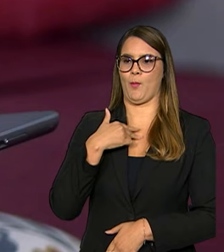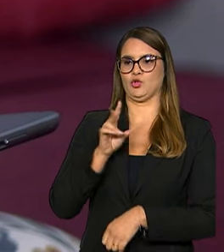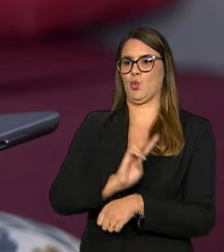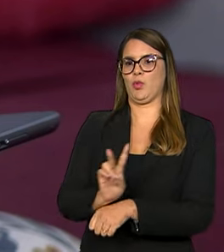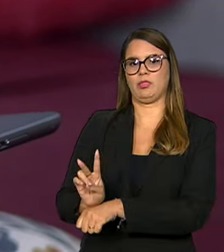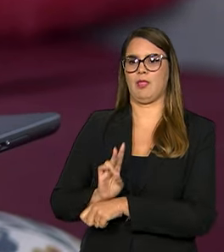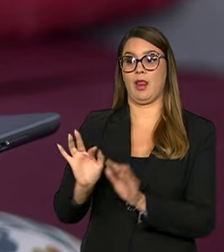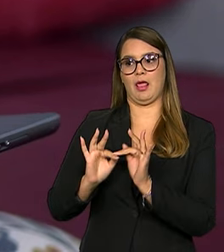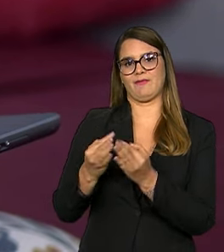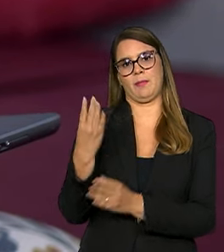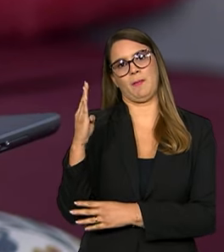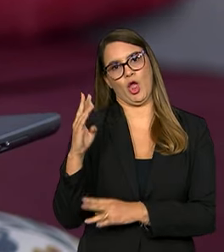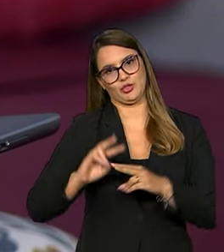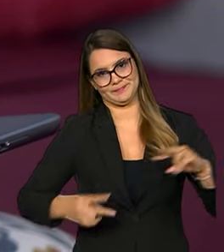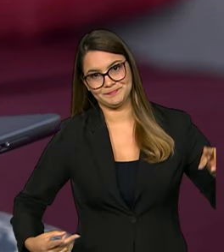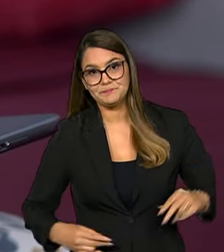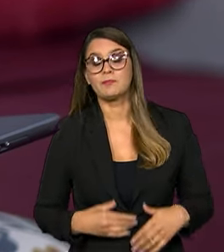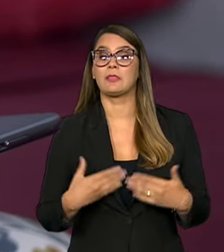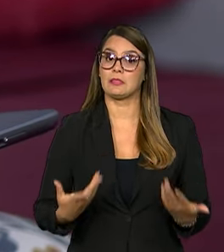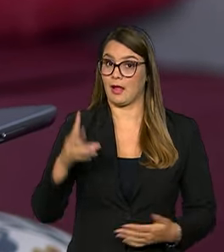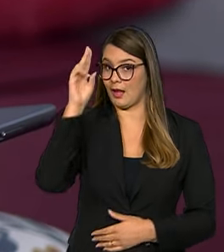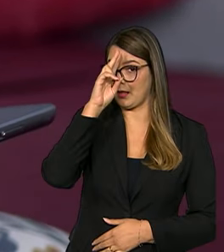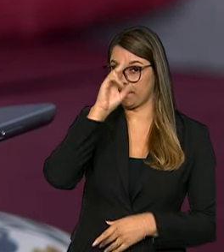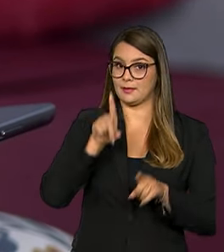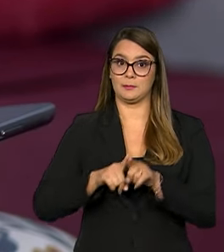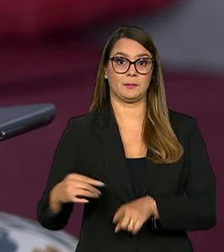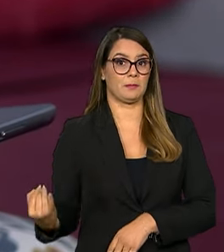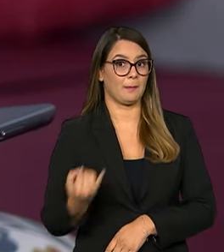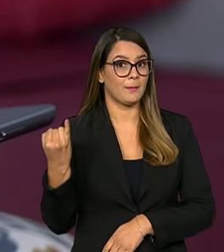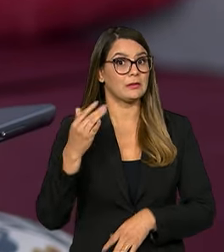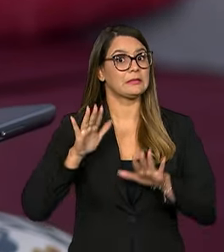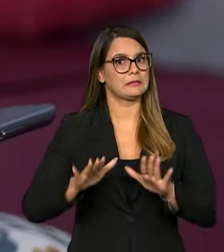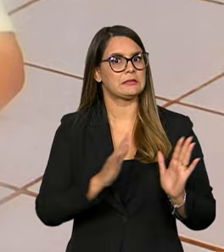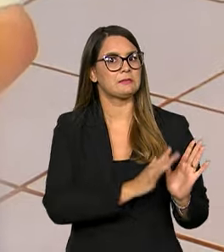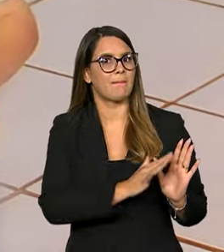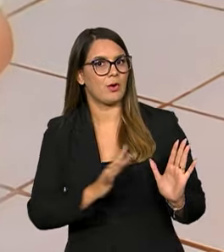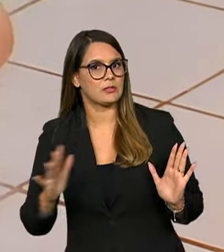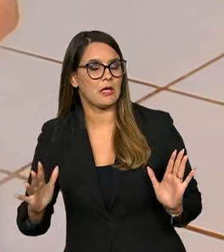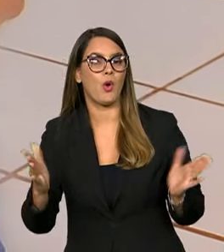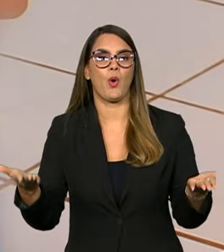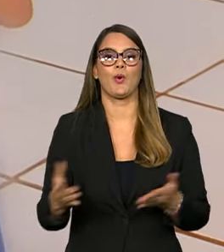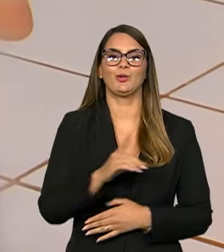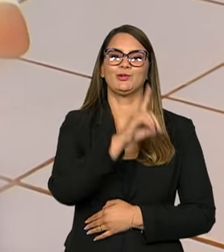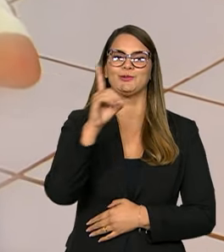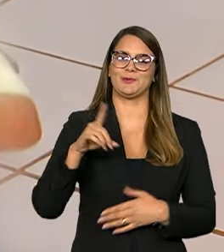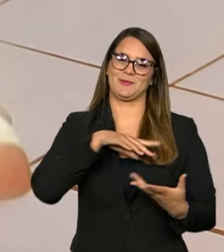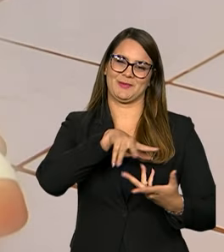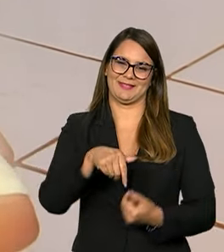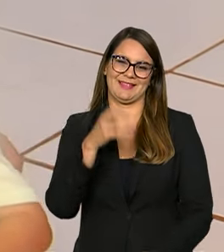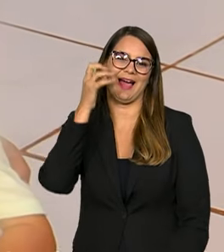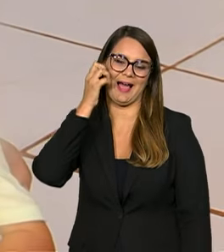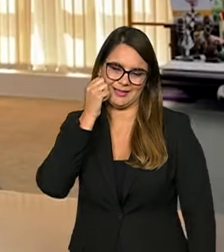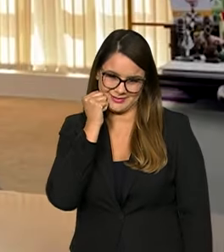cuidada pela família biológica. E para lembrar a importância desse processo, hoje é o Dia Mundial